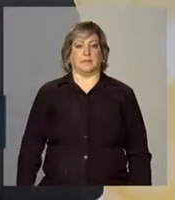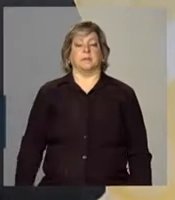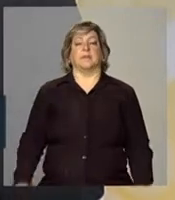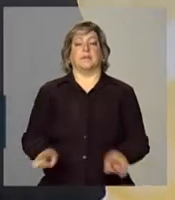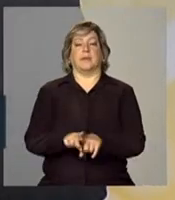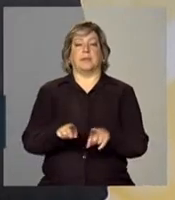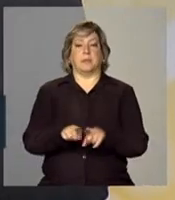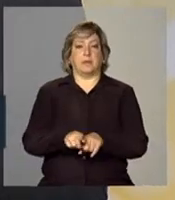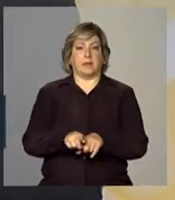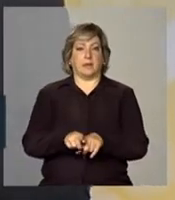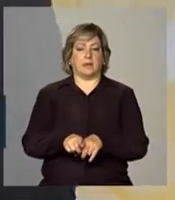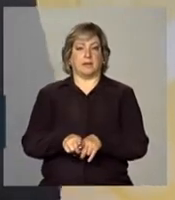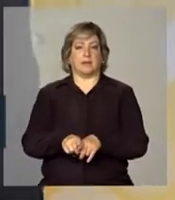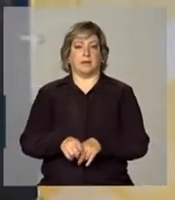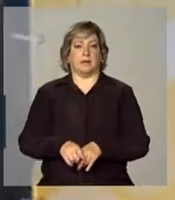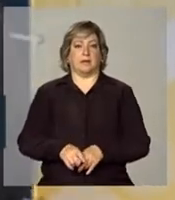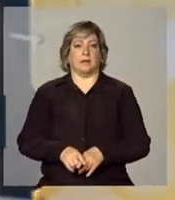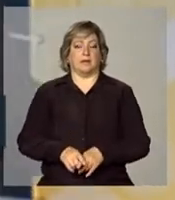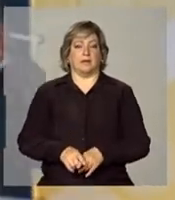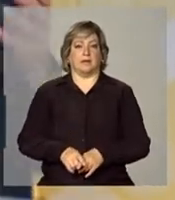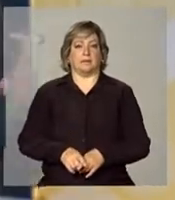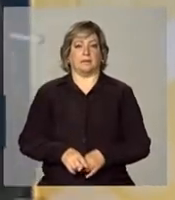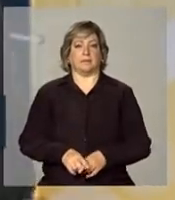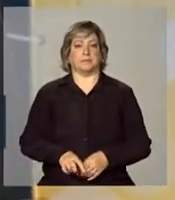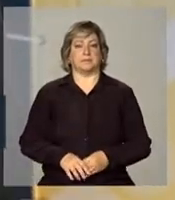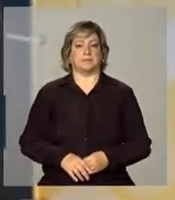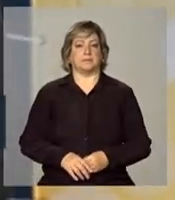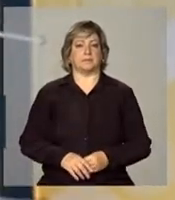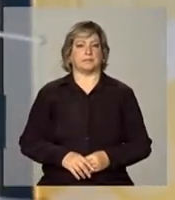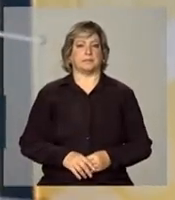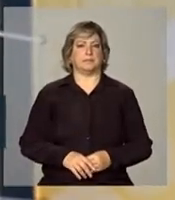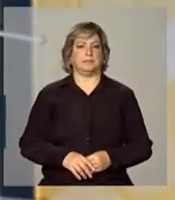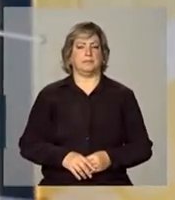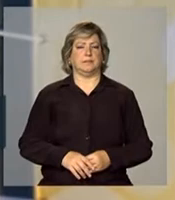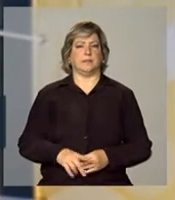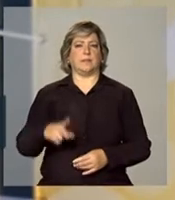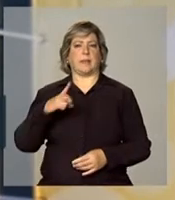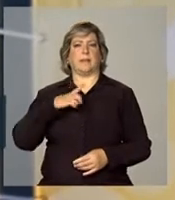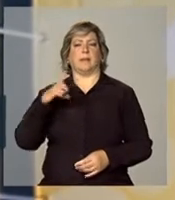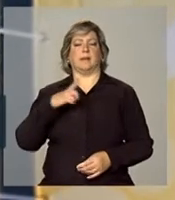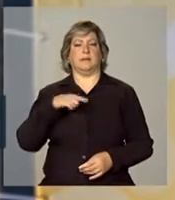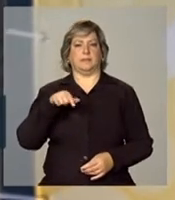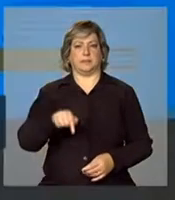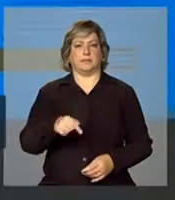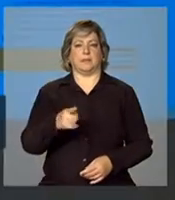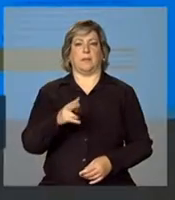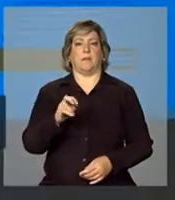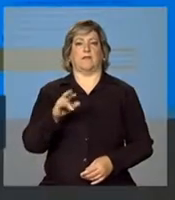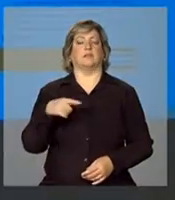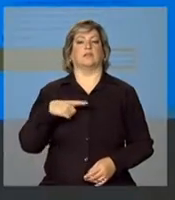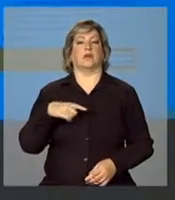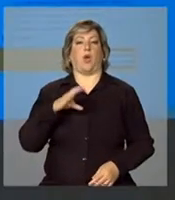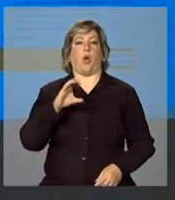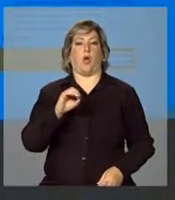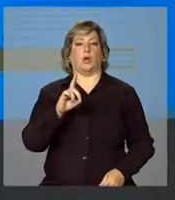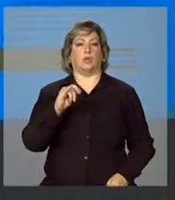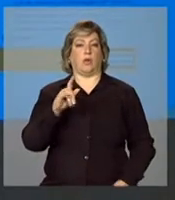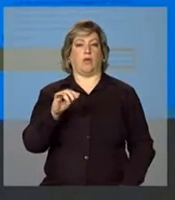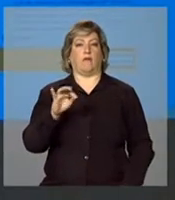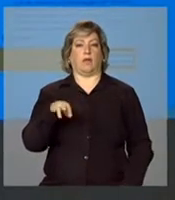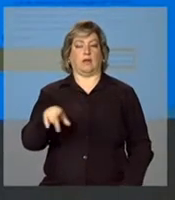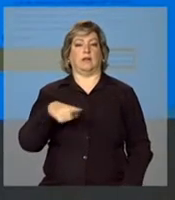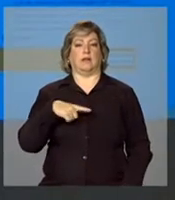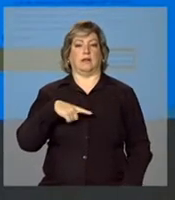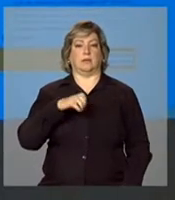Também está previsto como produto do Brasil Transparente a seção do código-fonte do ESIC. Esses